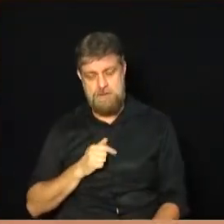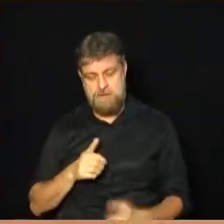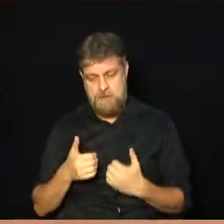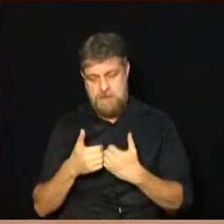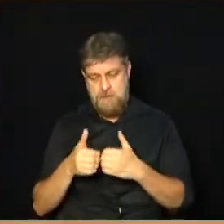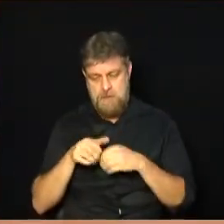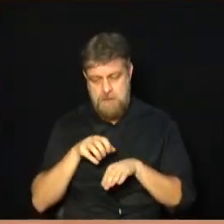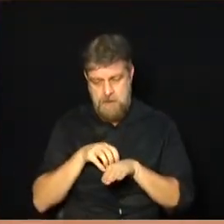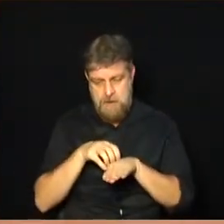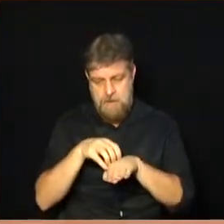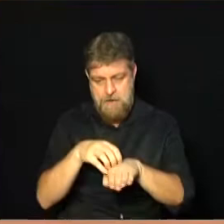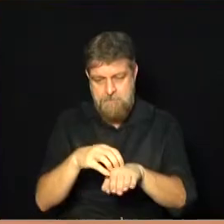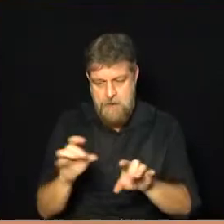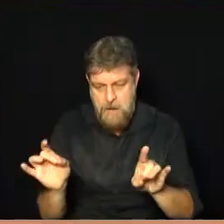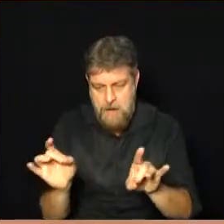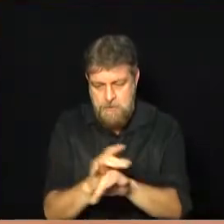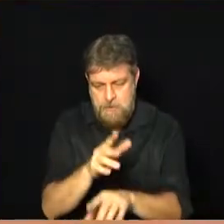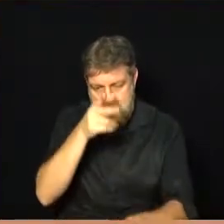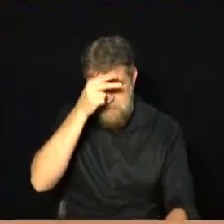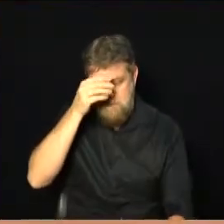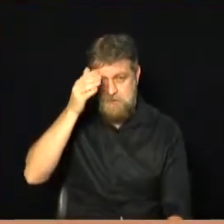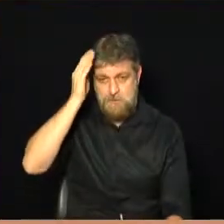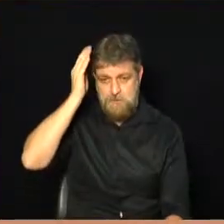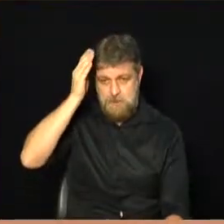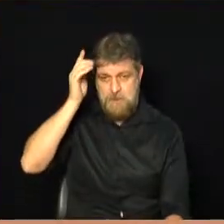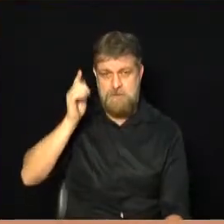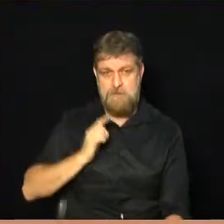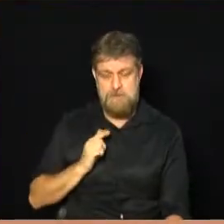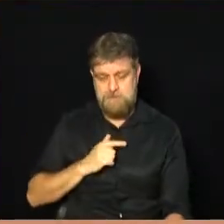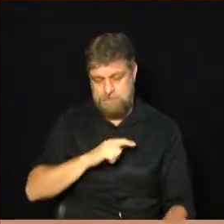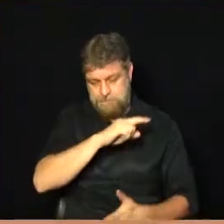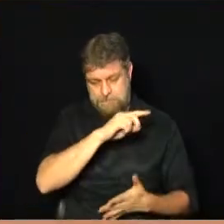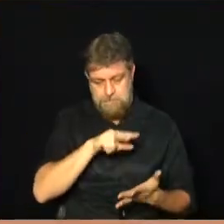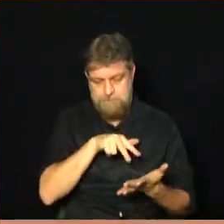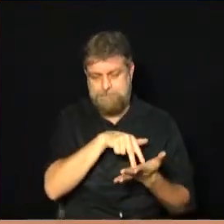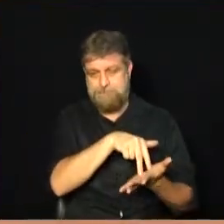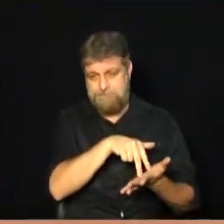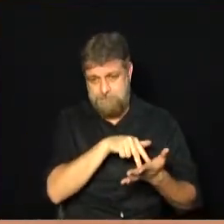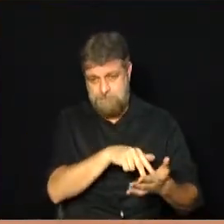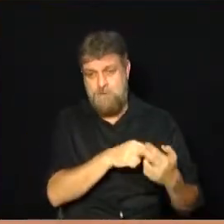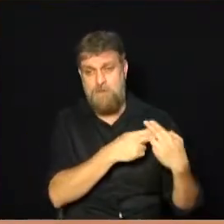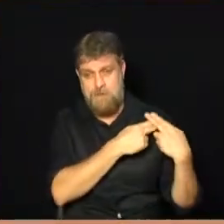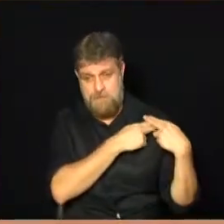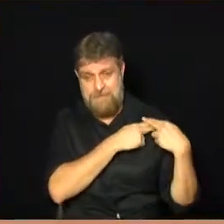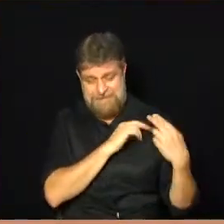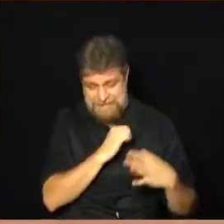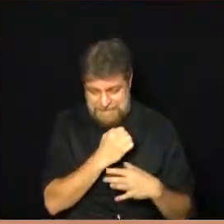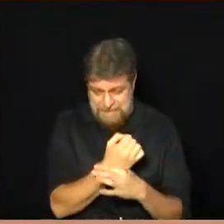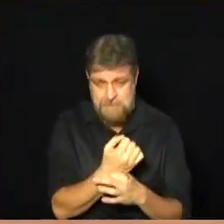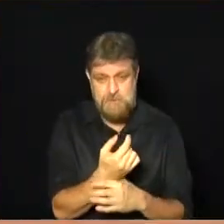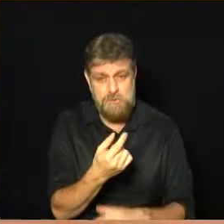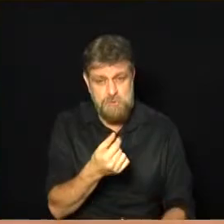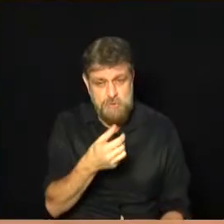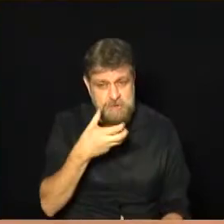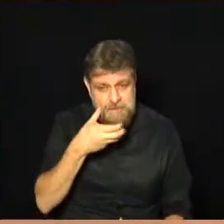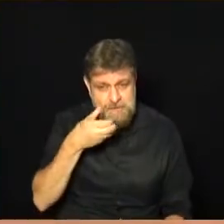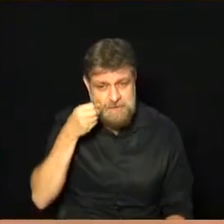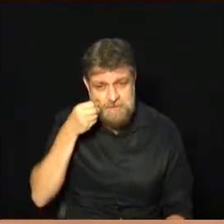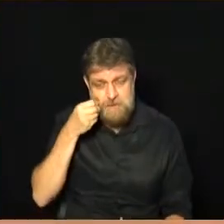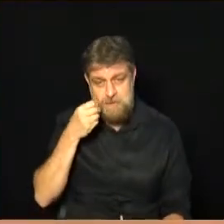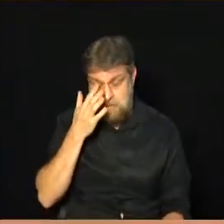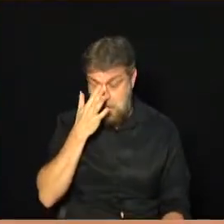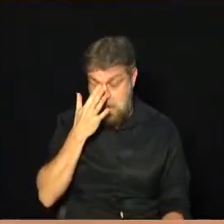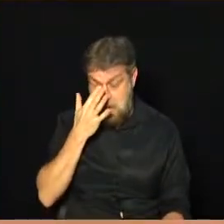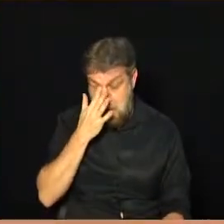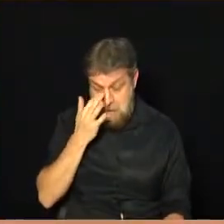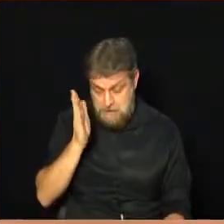sua conclusão. O prefeito Dário, inclusive, se empenhou pessoalmente nisso, para garantir que esse recurso estivesse assegurado no orçamento. Então, isso vai